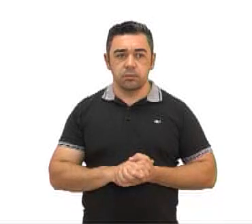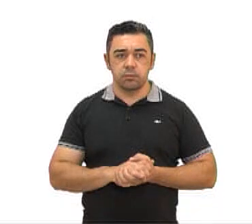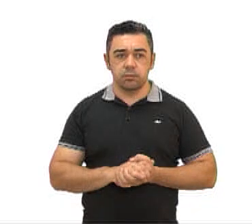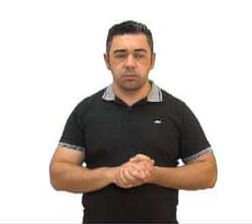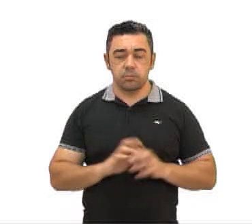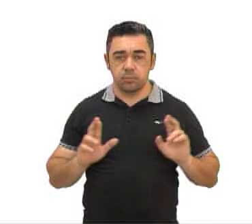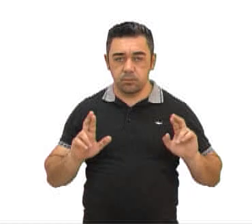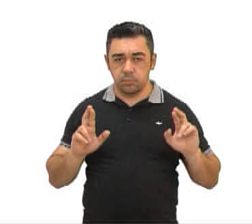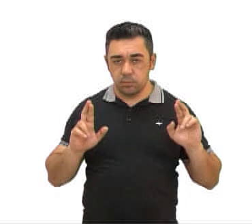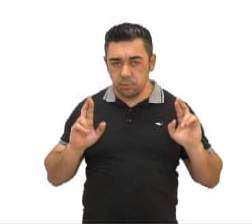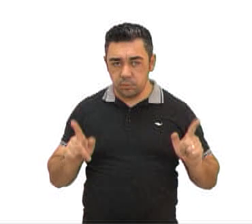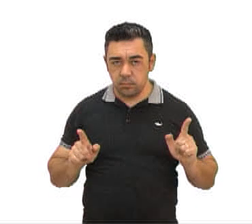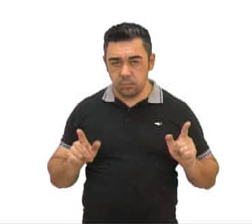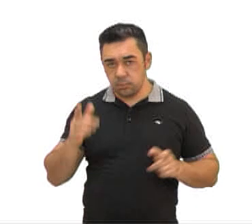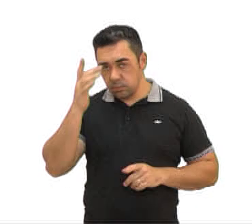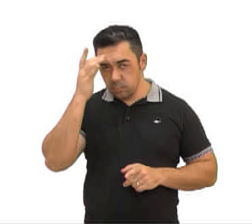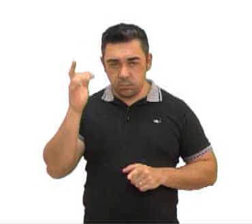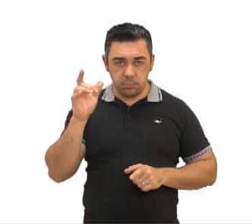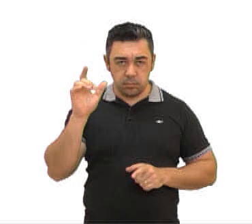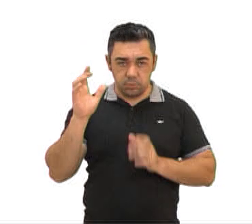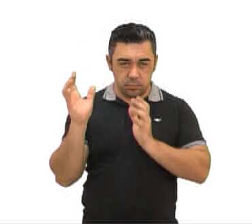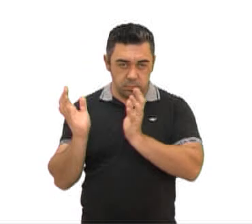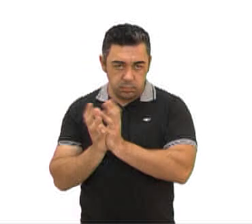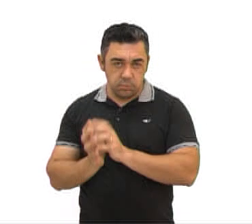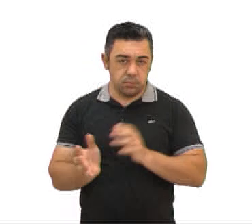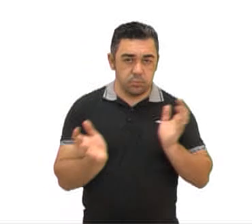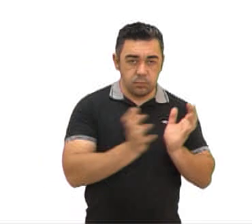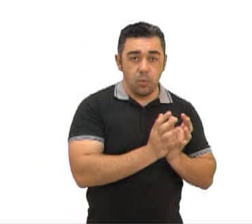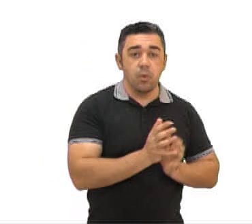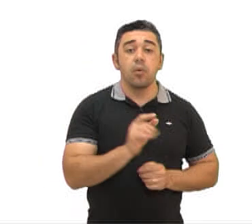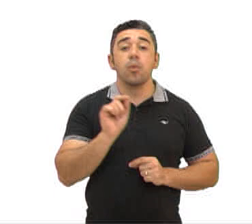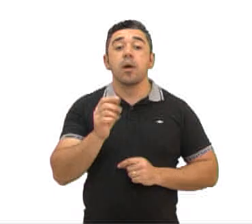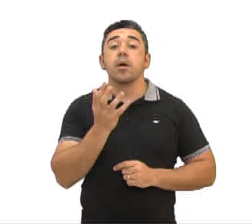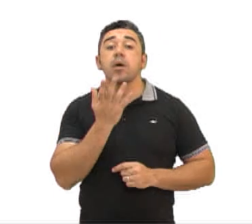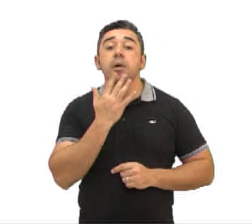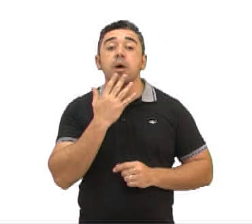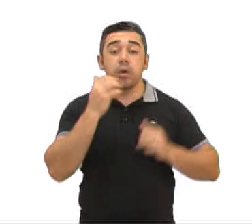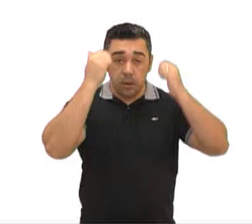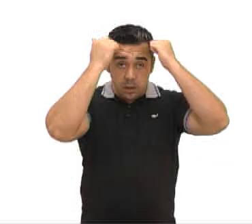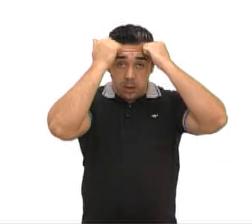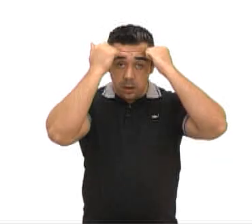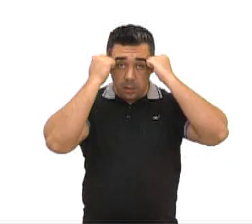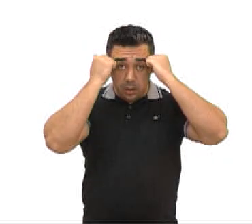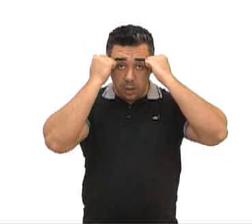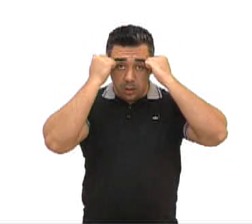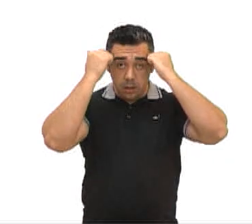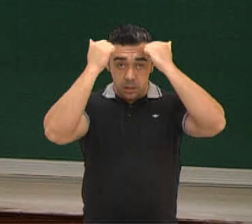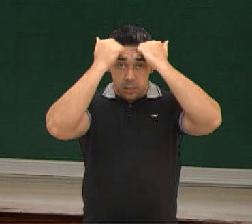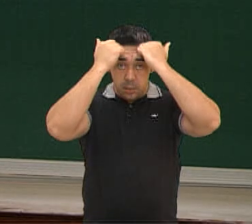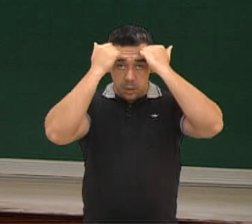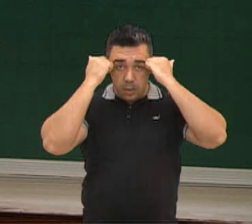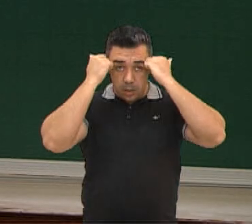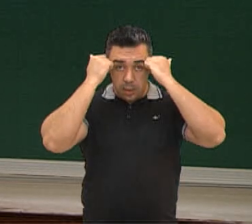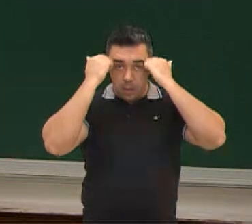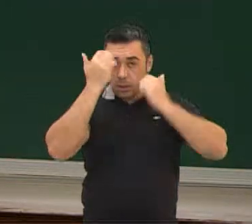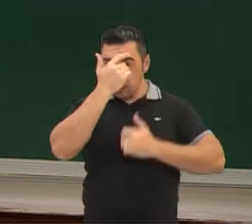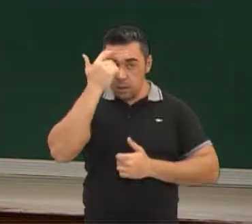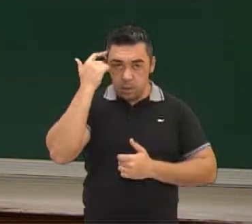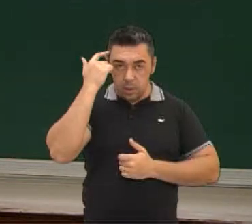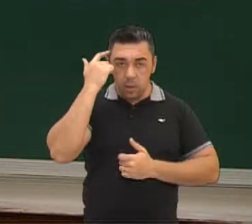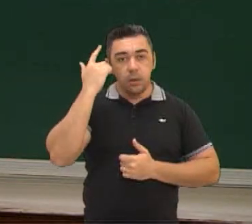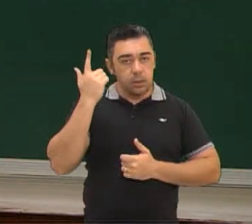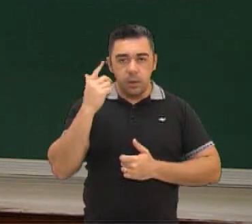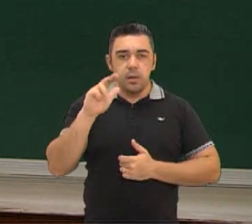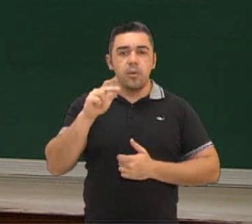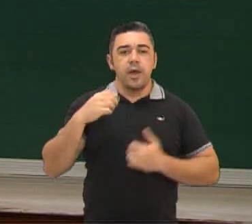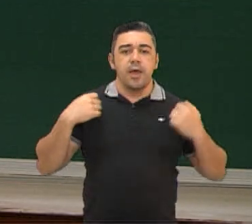A diferenciação entre os jogadores de cada equipe está na cor da touca. Então, não tem camisa como no